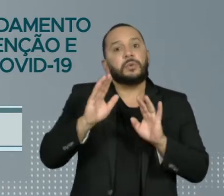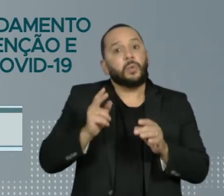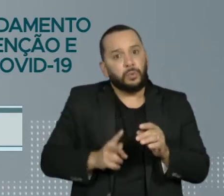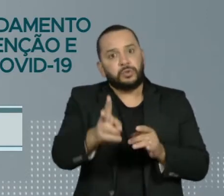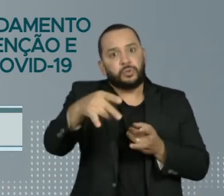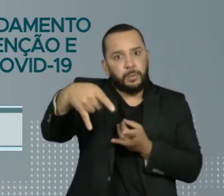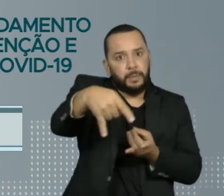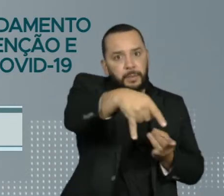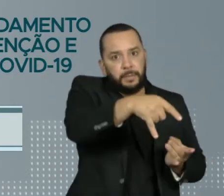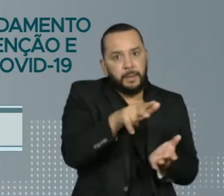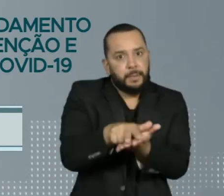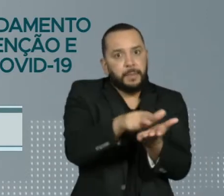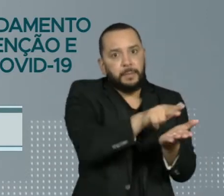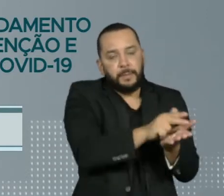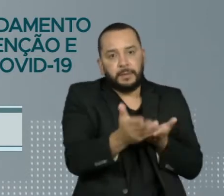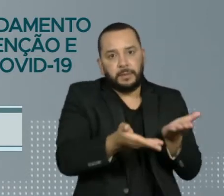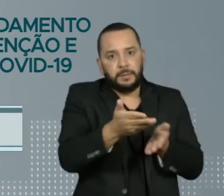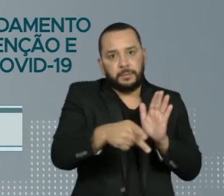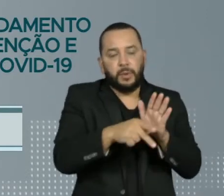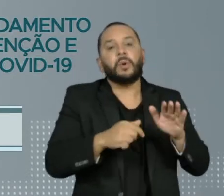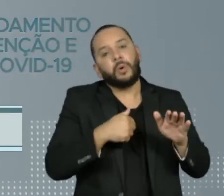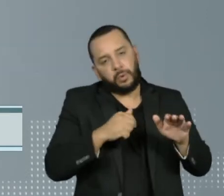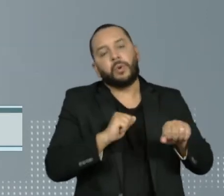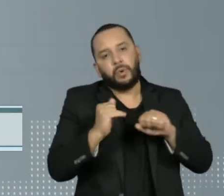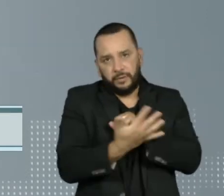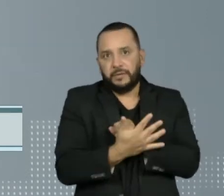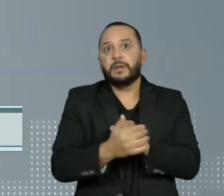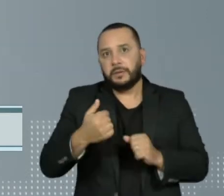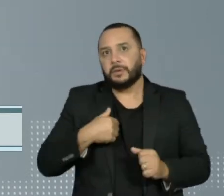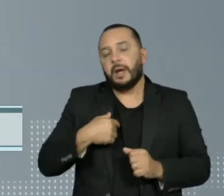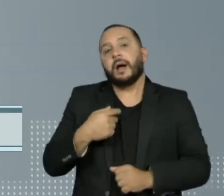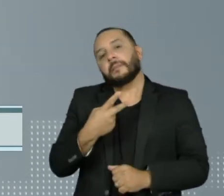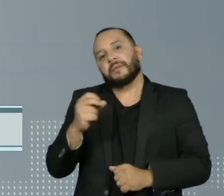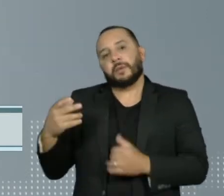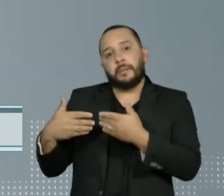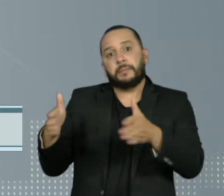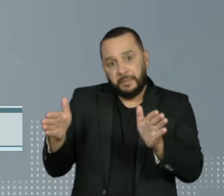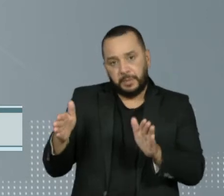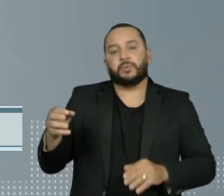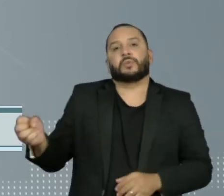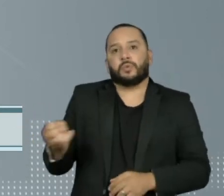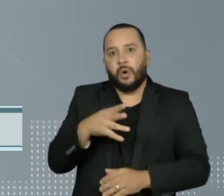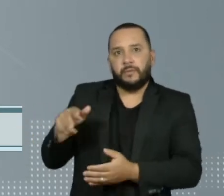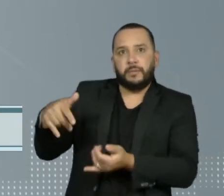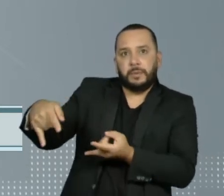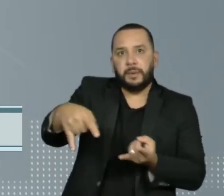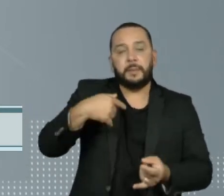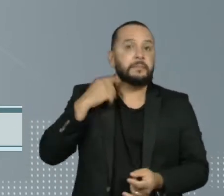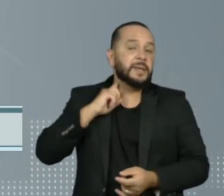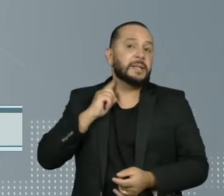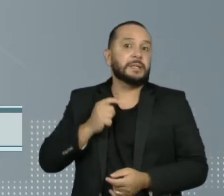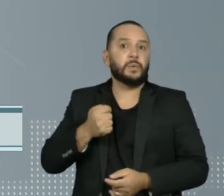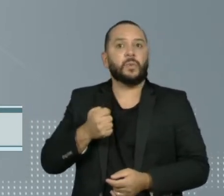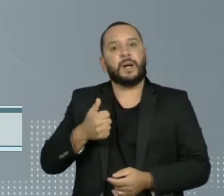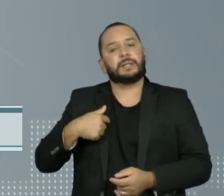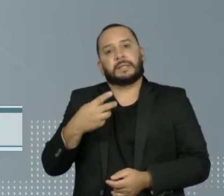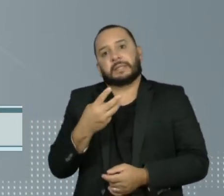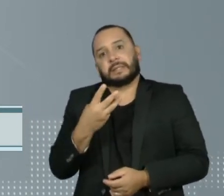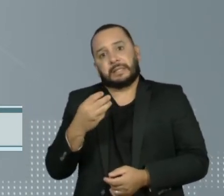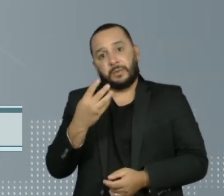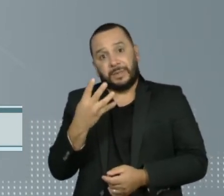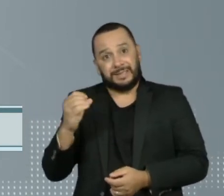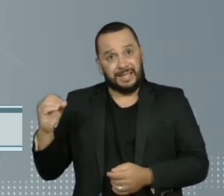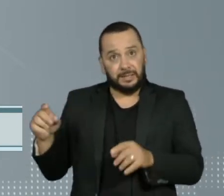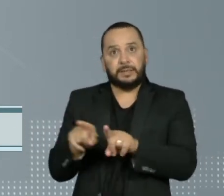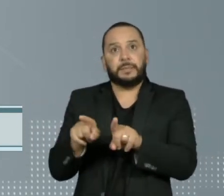coronavírus. A prefeitura abriu 200 novos leitos. Em Minas Gerais, são 390 mil casos. A Bahia tem 380 mil. No